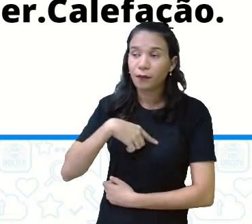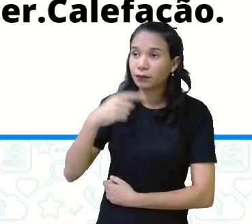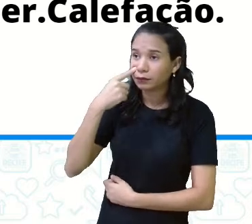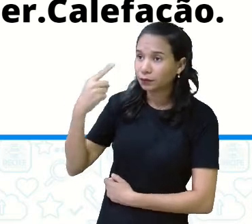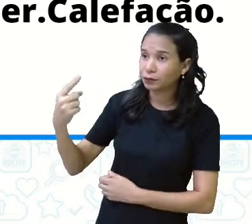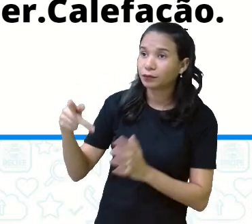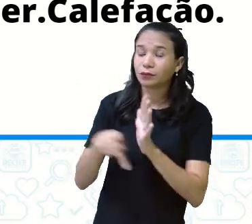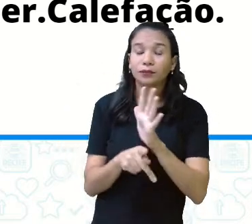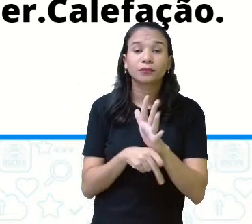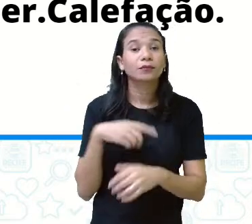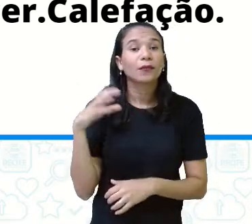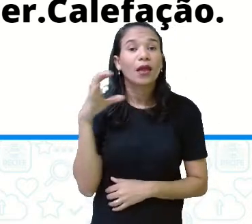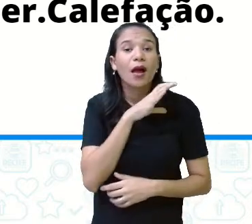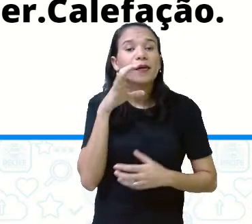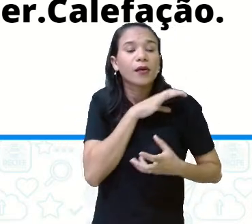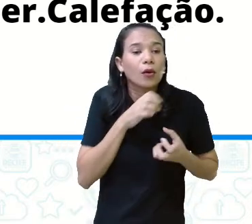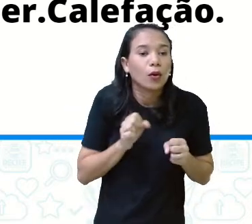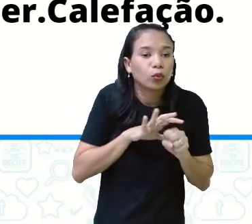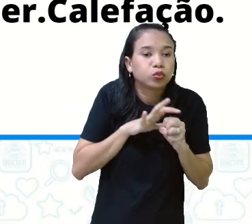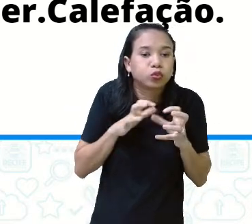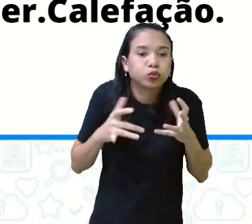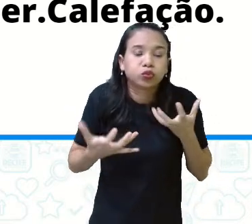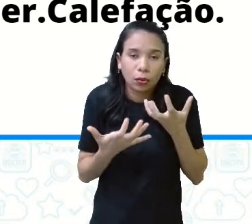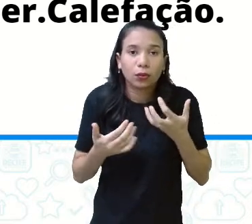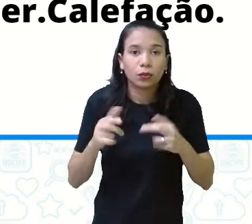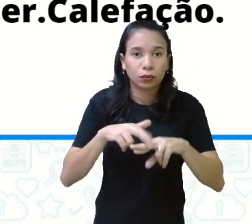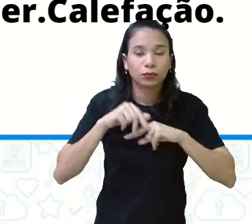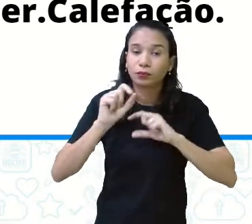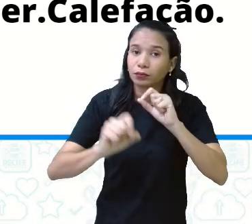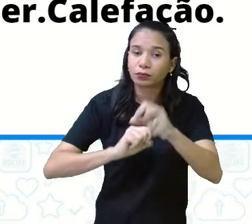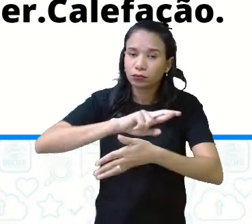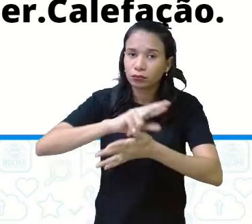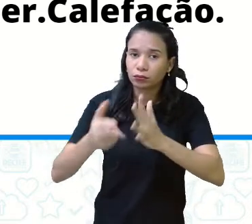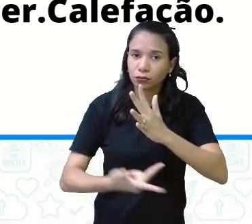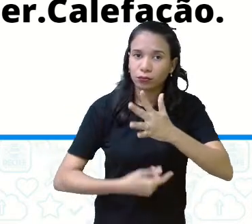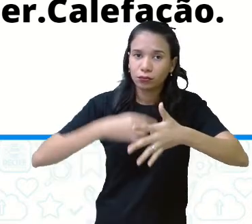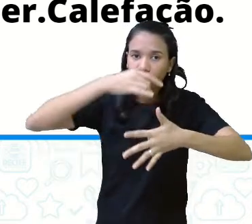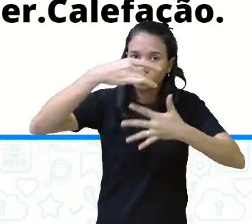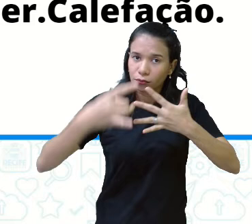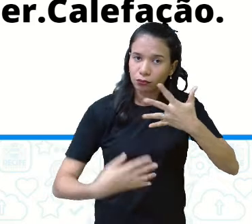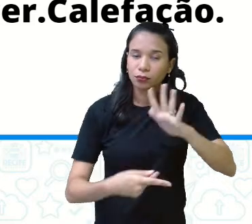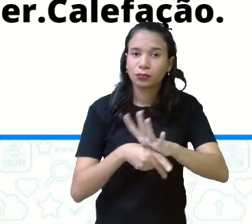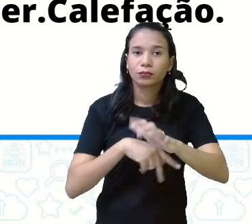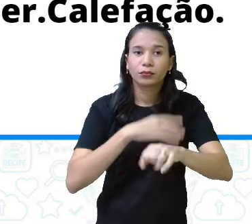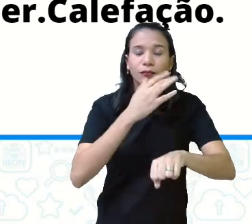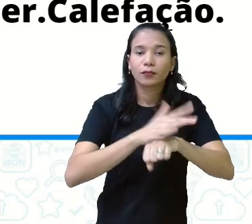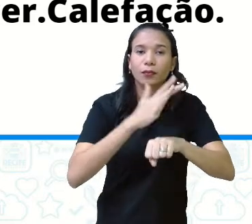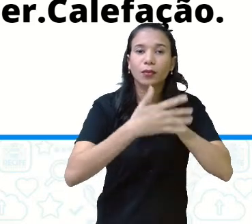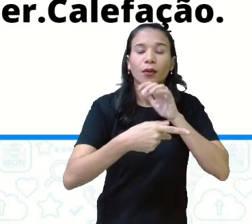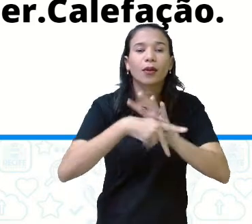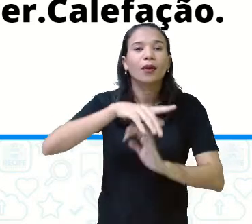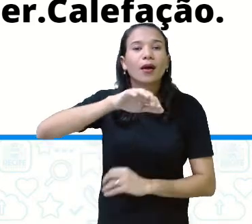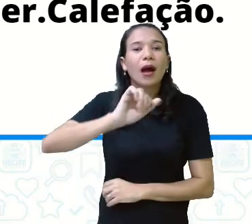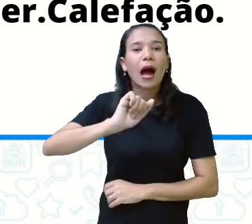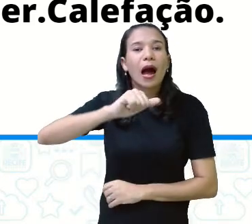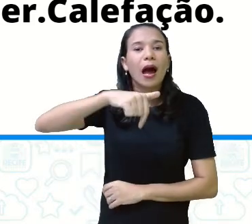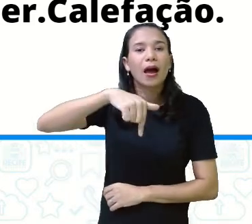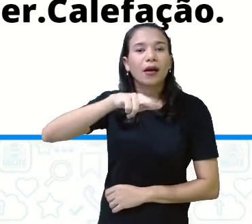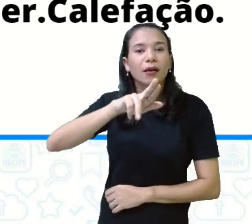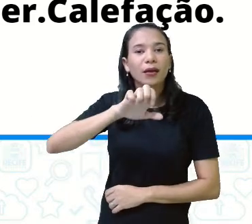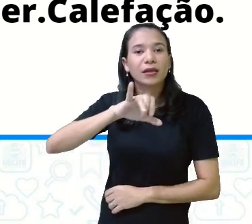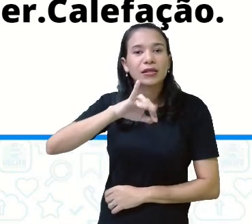em aquecimento? Aí eu dei várias definições. Ação, efeito ou maneira de aquecer,